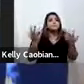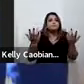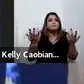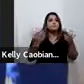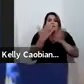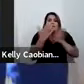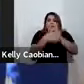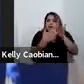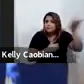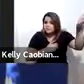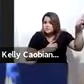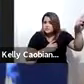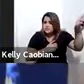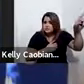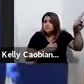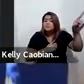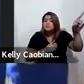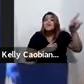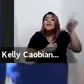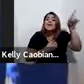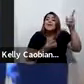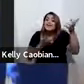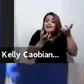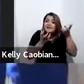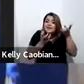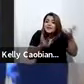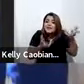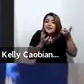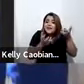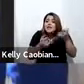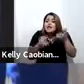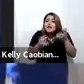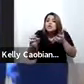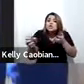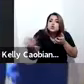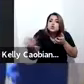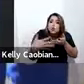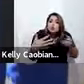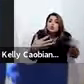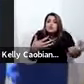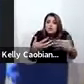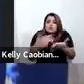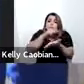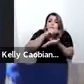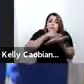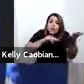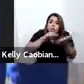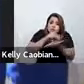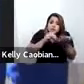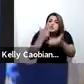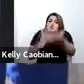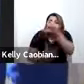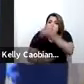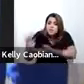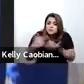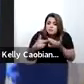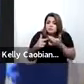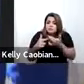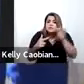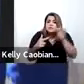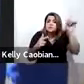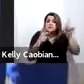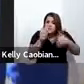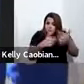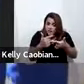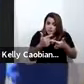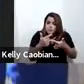o estabelecimento de novo modelo de relação de trabalho para que isso